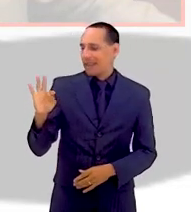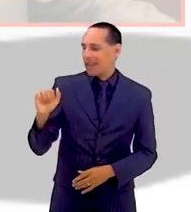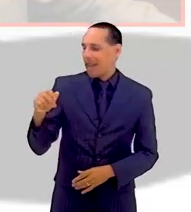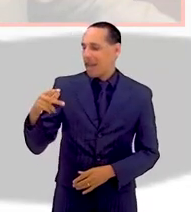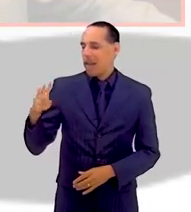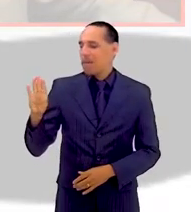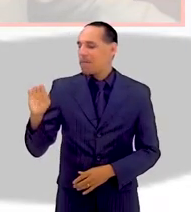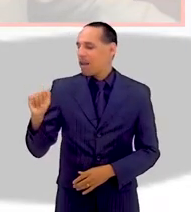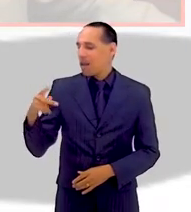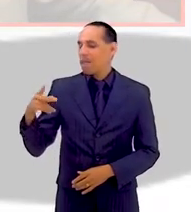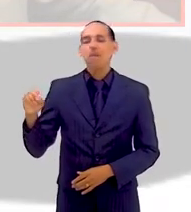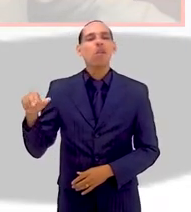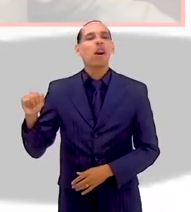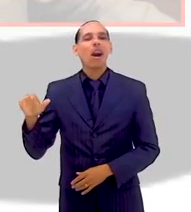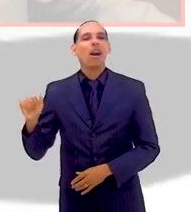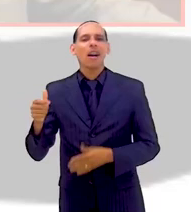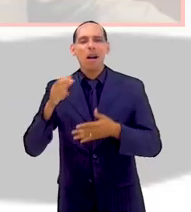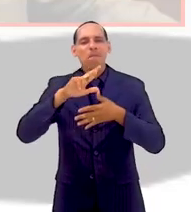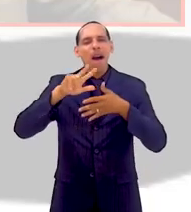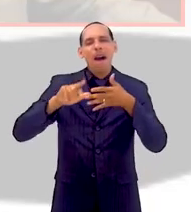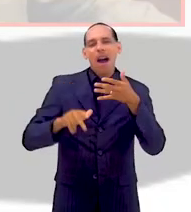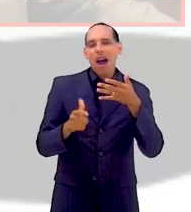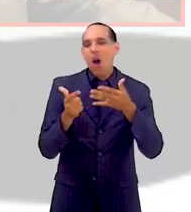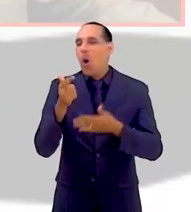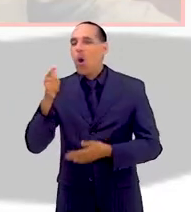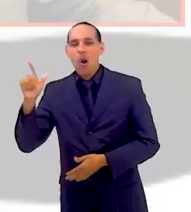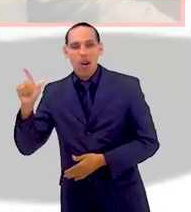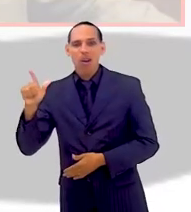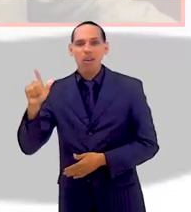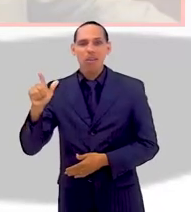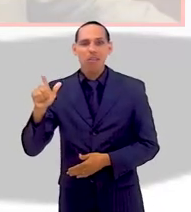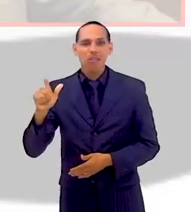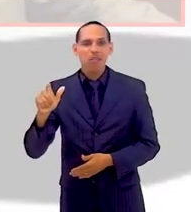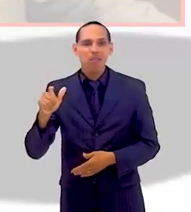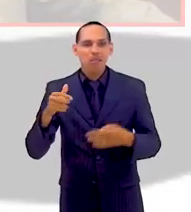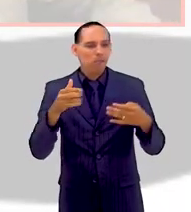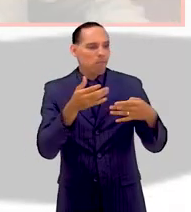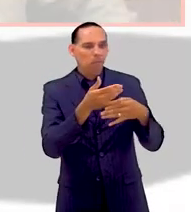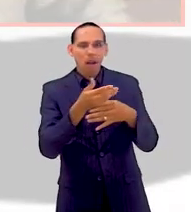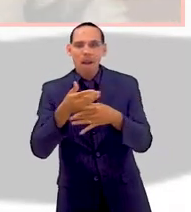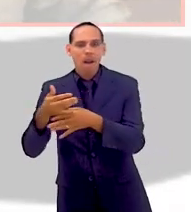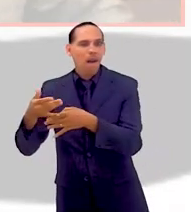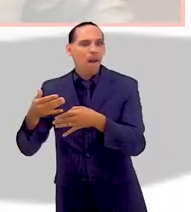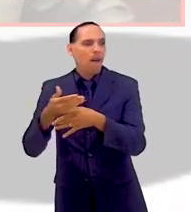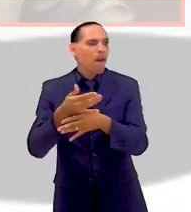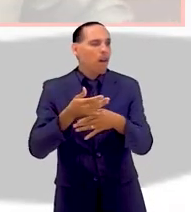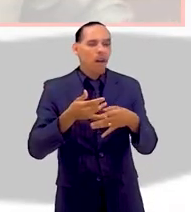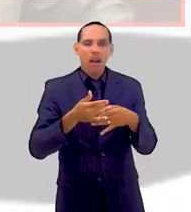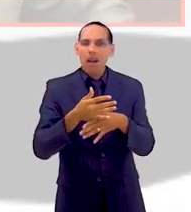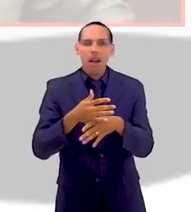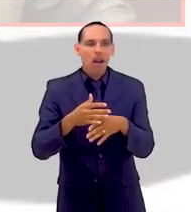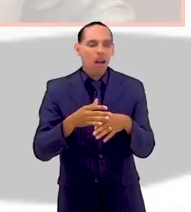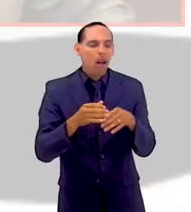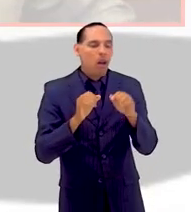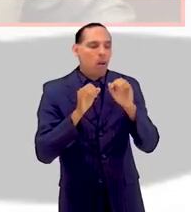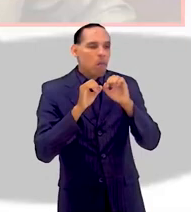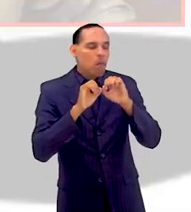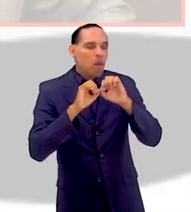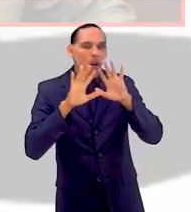do Rio que são absolutamente encantadores e que, às vezes, eu tenho a sensação que não fazem parte dessa